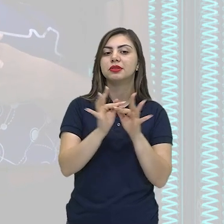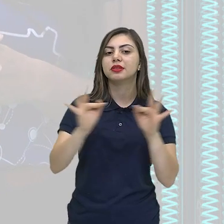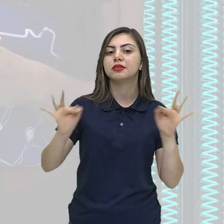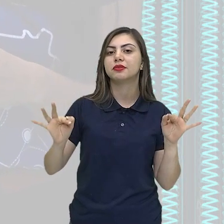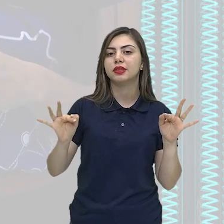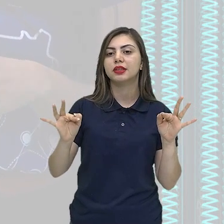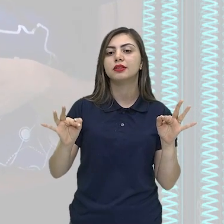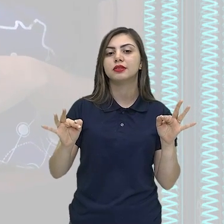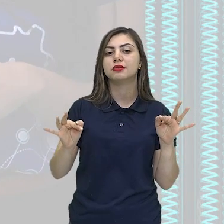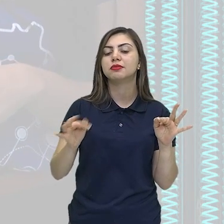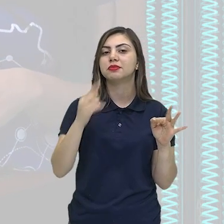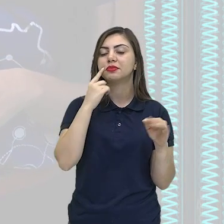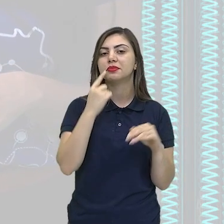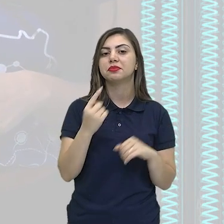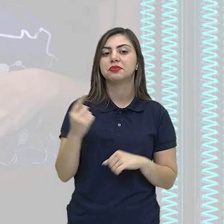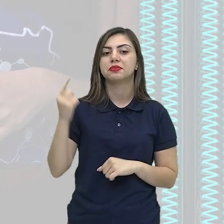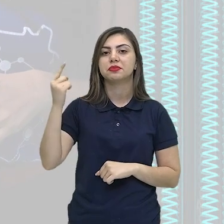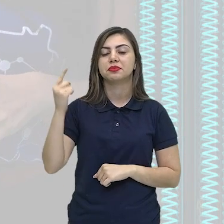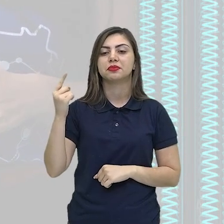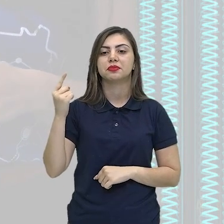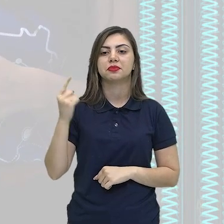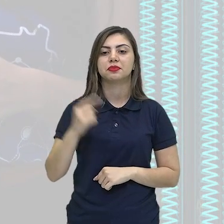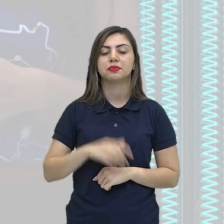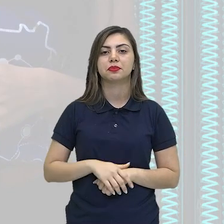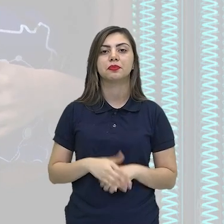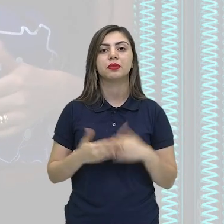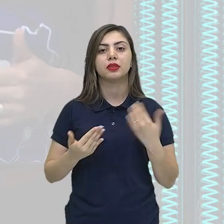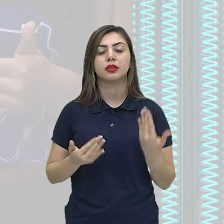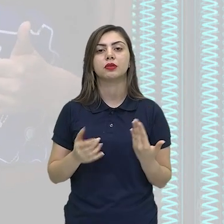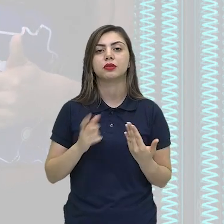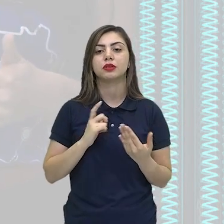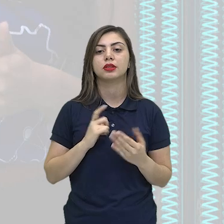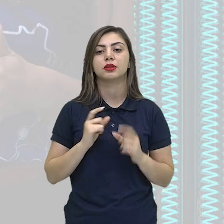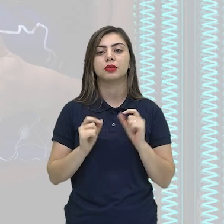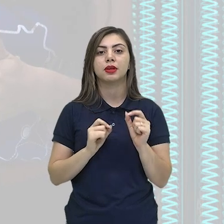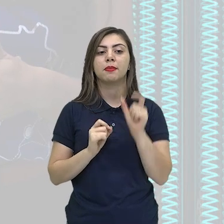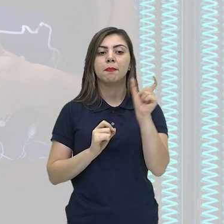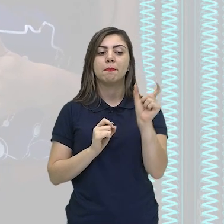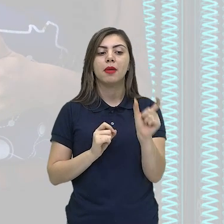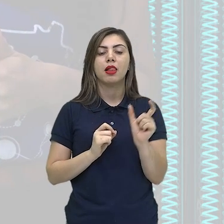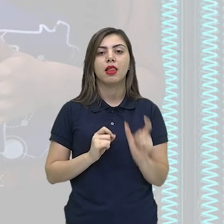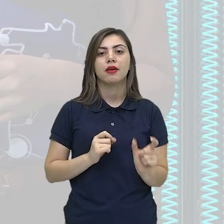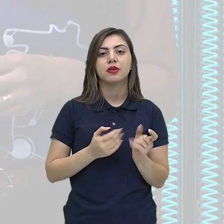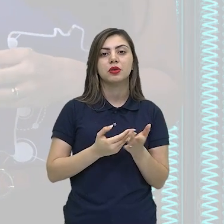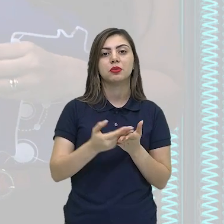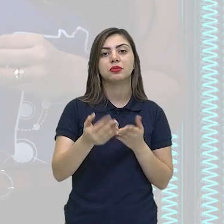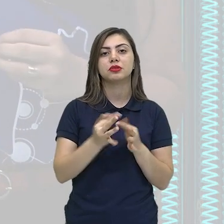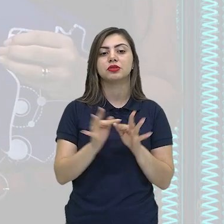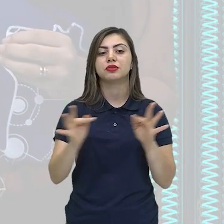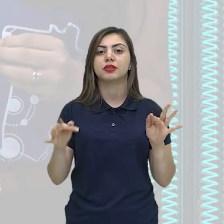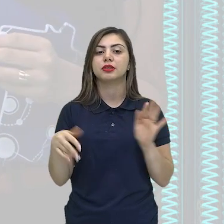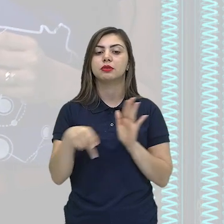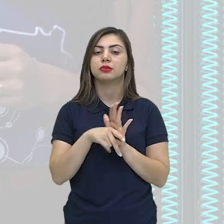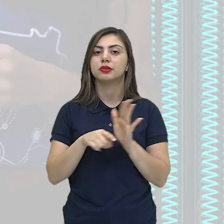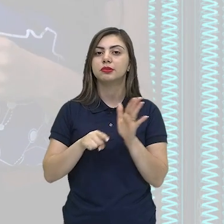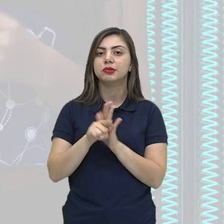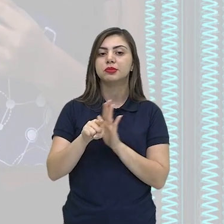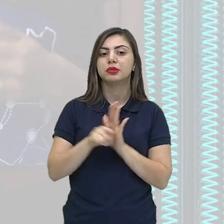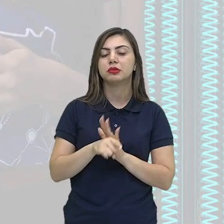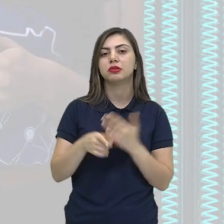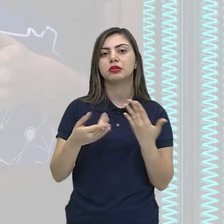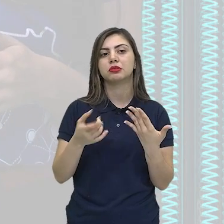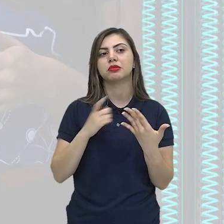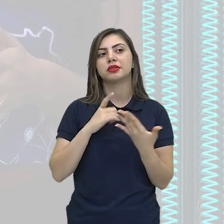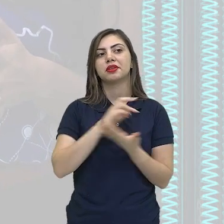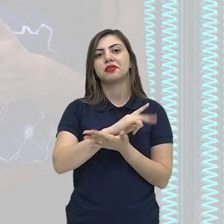são chamadas de question words. Essas palavras são chamadas de question words e são várias, né, cada uma